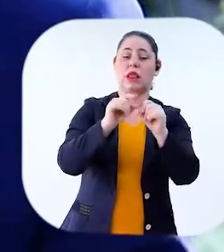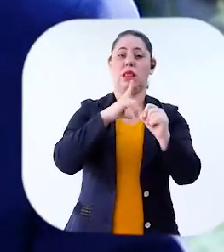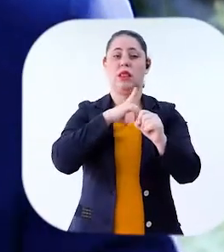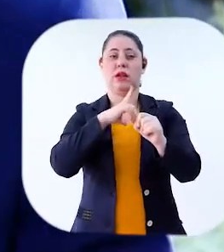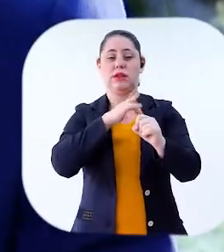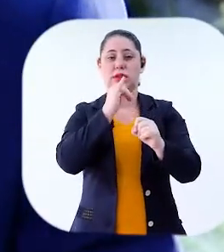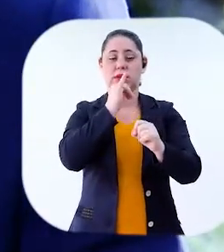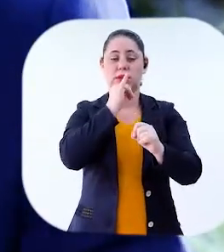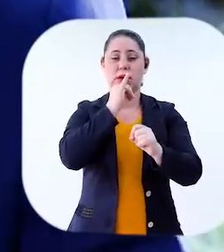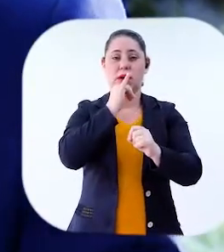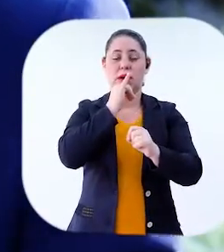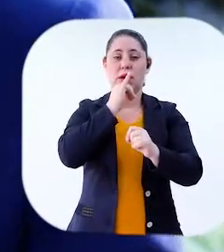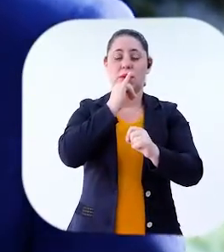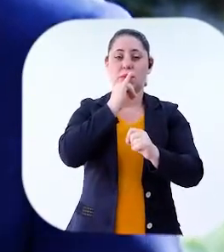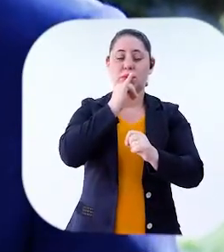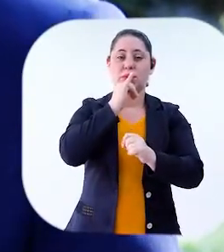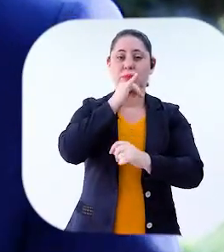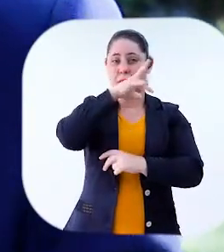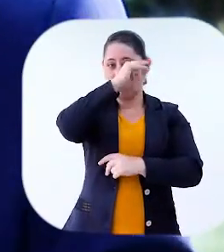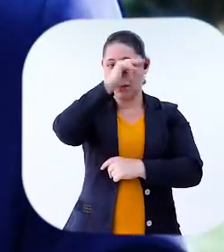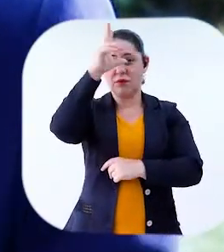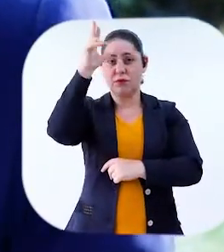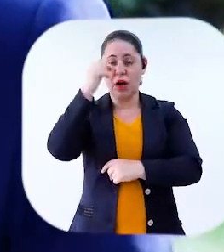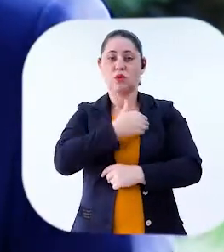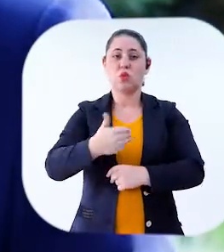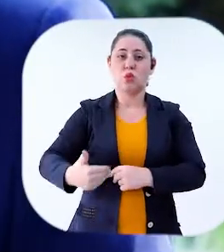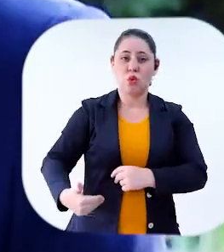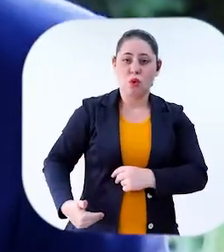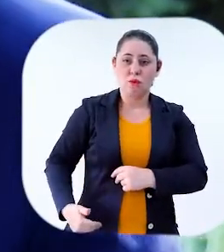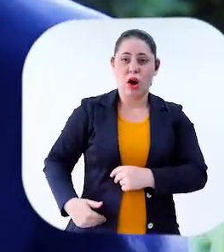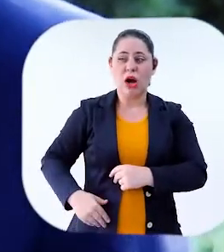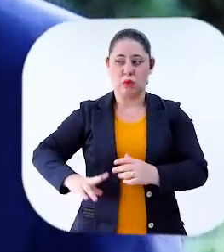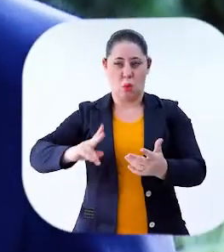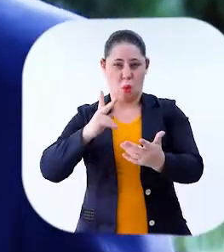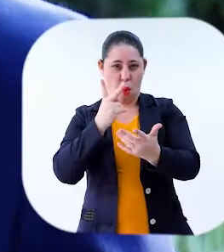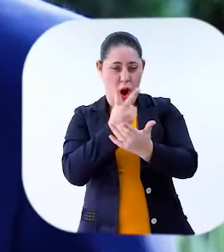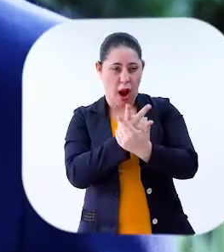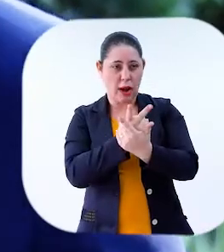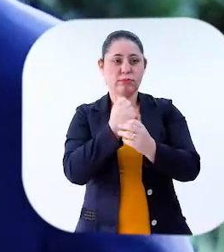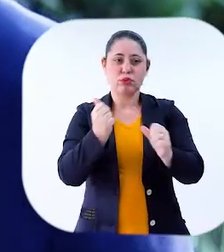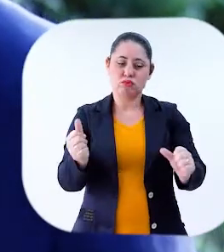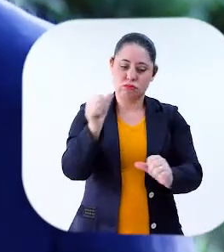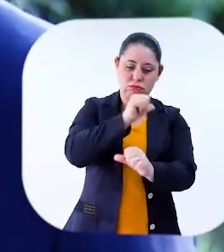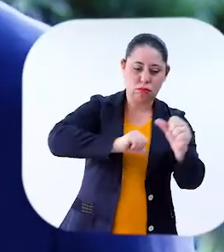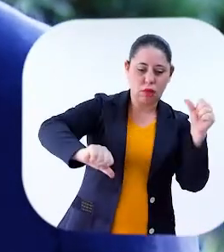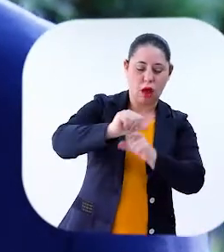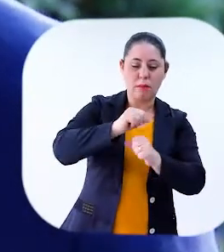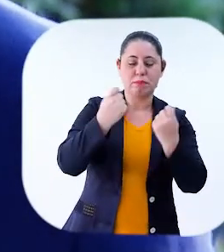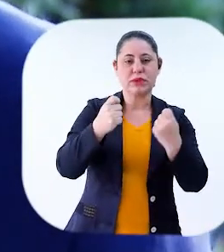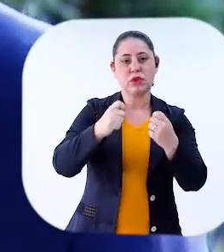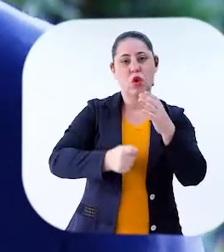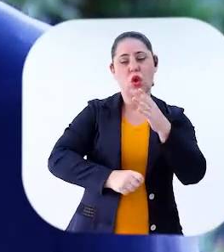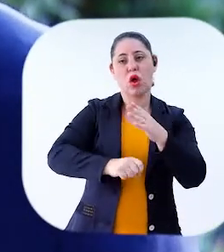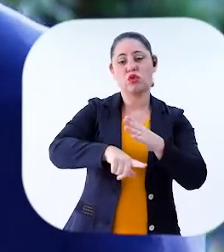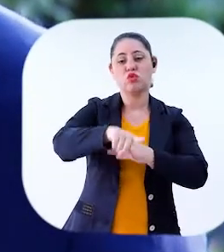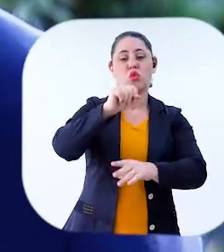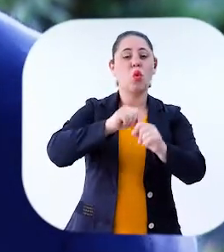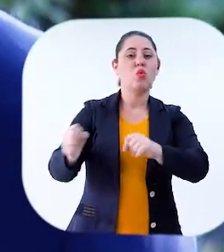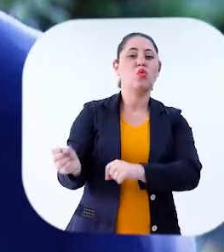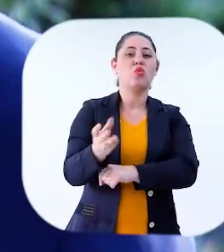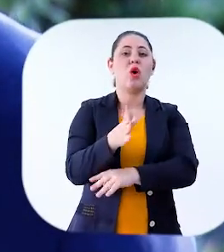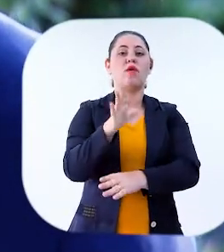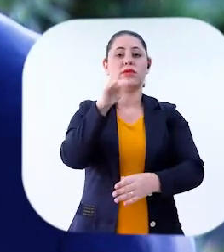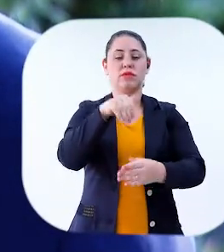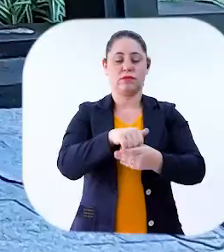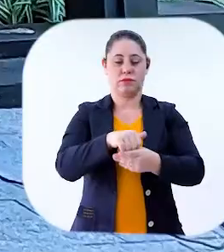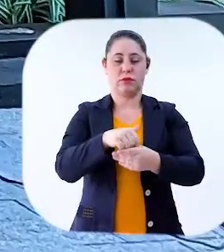cassação de um prefeito, de um governador, aí é realizado, dependendo da situação, uma nova eleição, mas, em regra, ela acontece